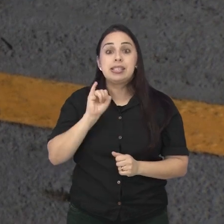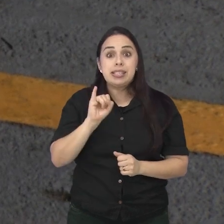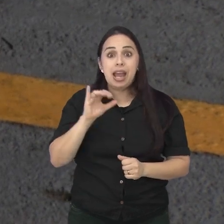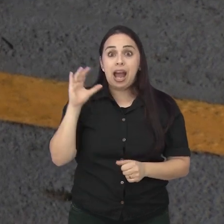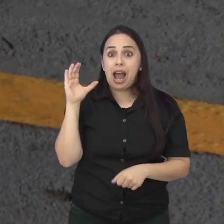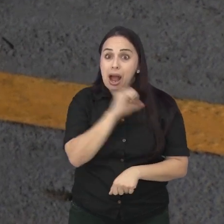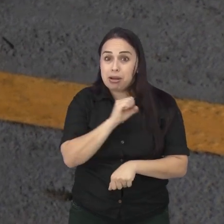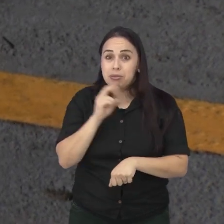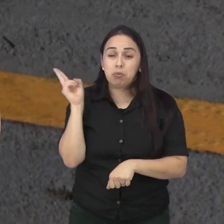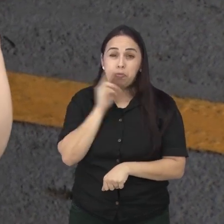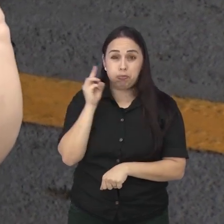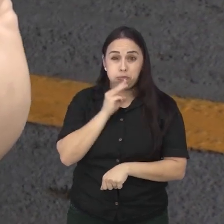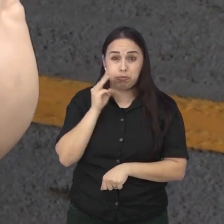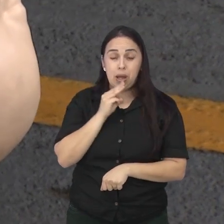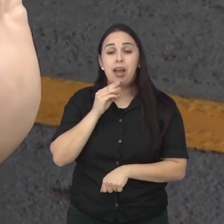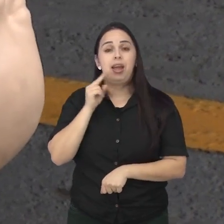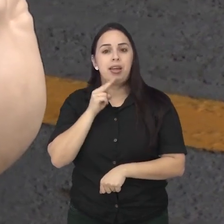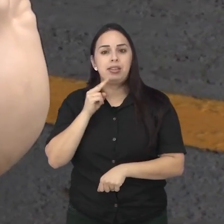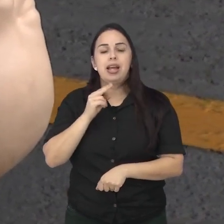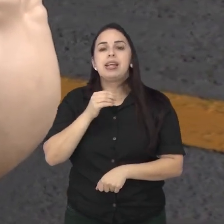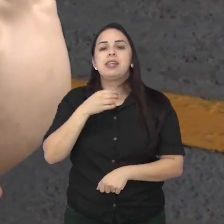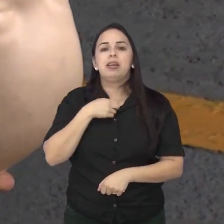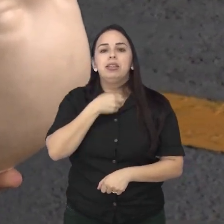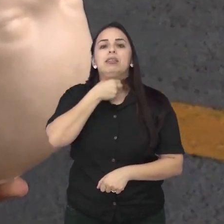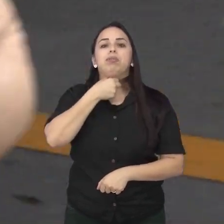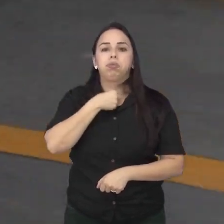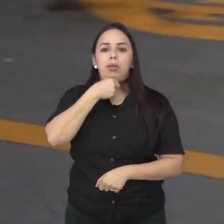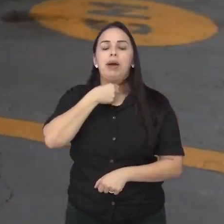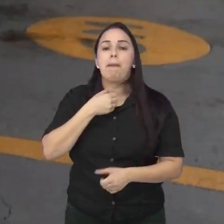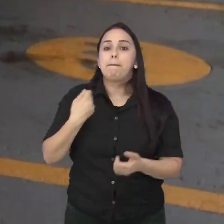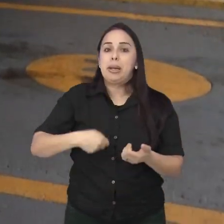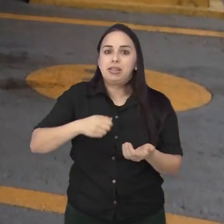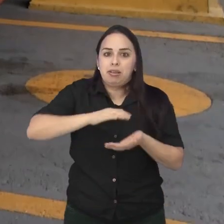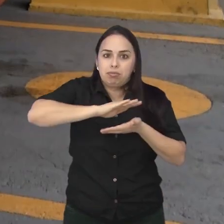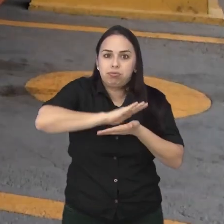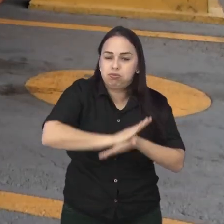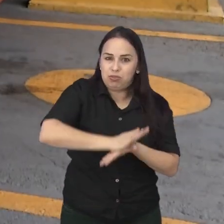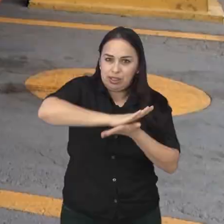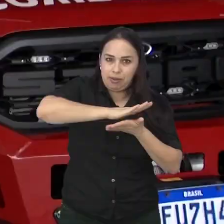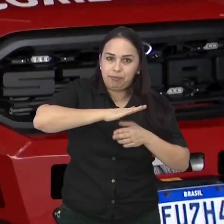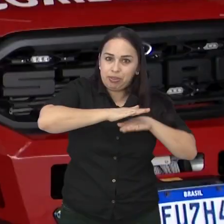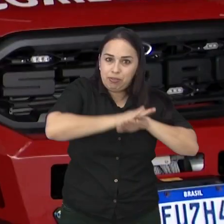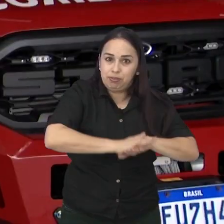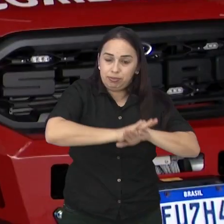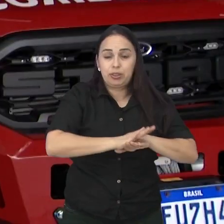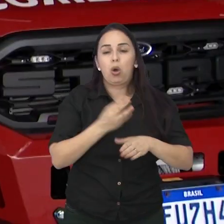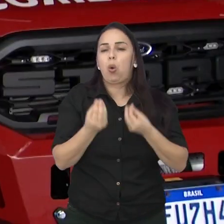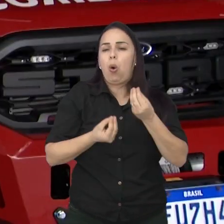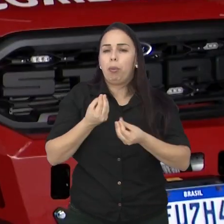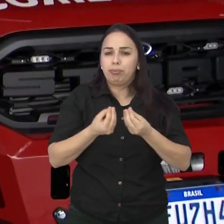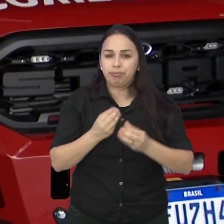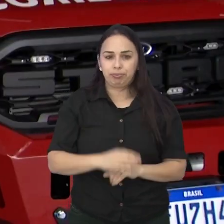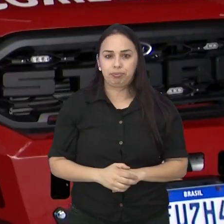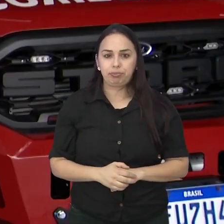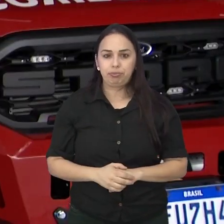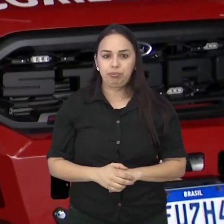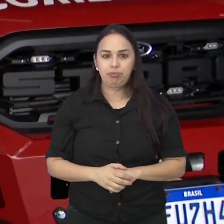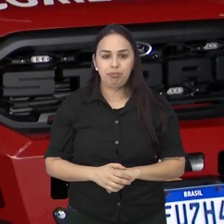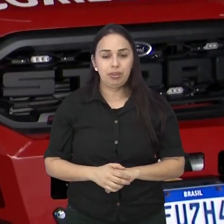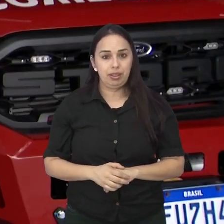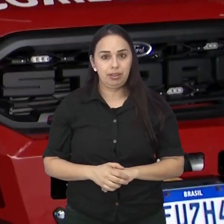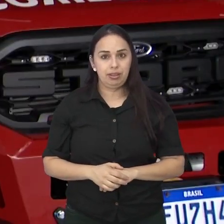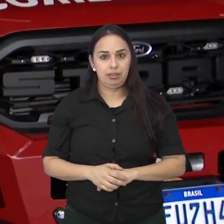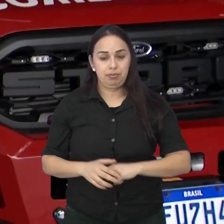a emergência for um engasgo, por exemplo, é necessário aplicar a manobra de Heimlich. Como que é essa manobra? Você